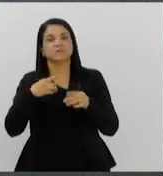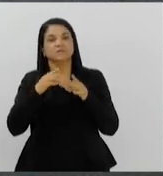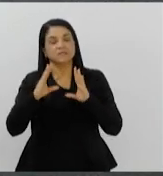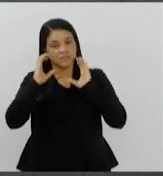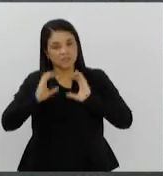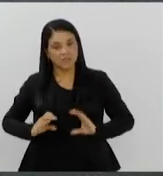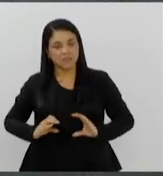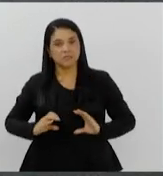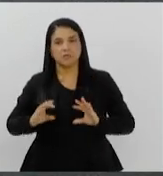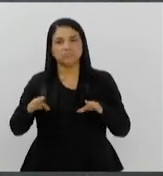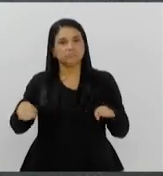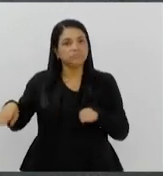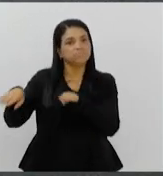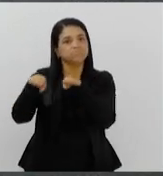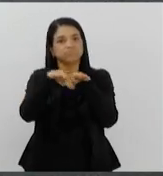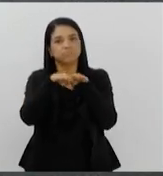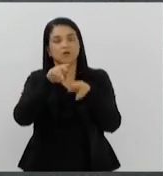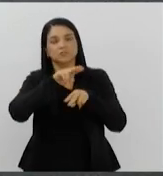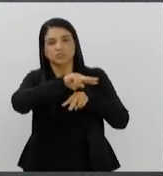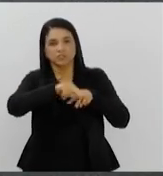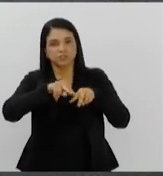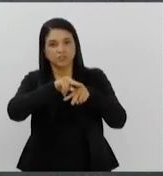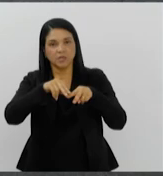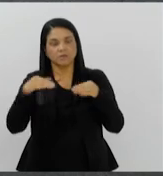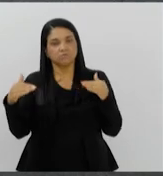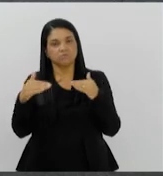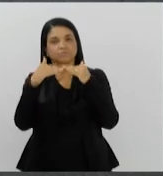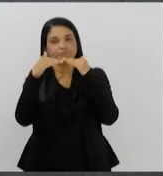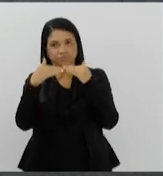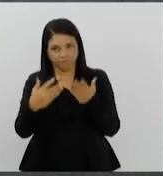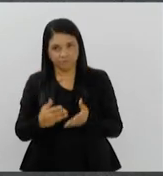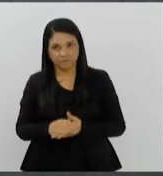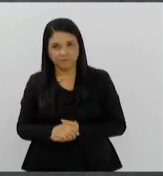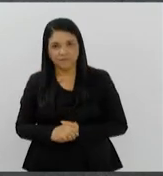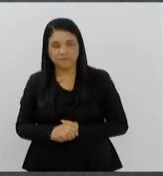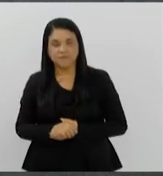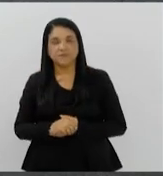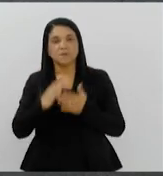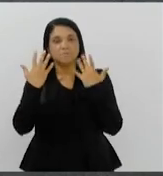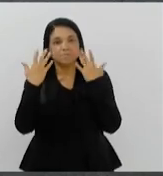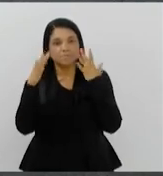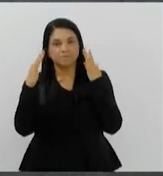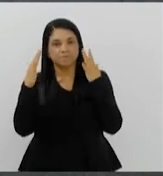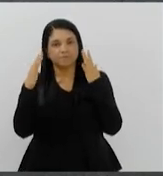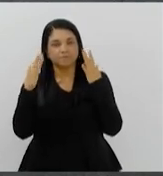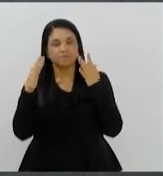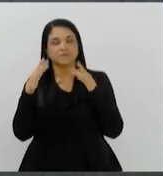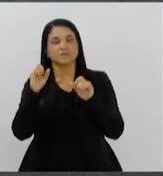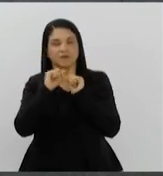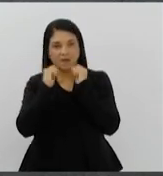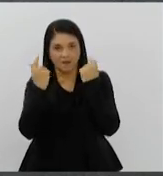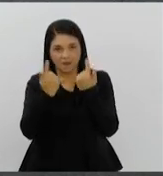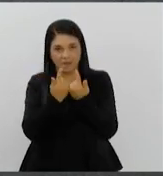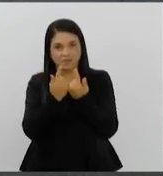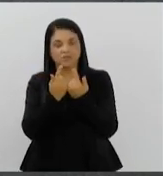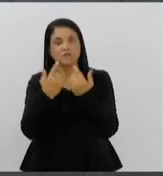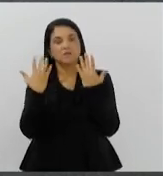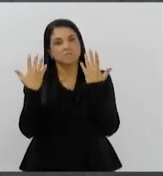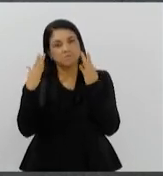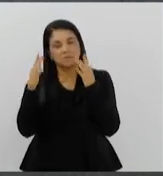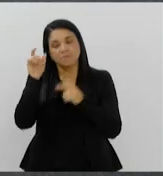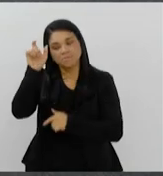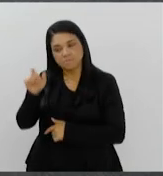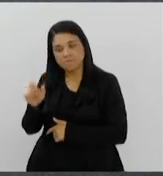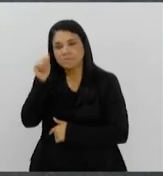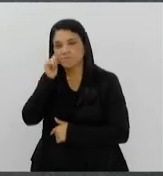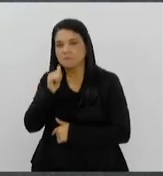de acordo com o gênero que os constitui. Então, queria parabenizar a casa e parabenizar muito a senhora Márcia